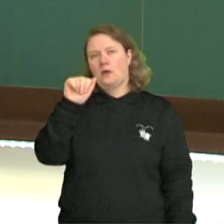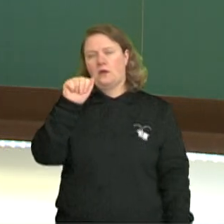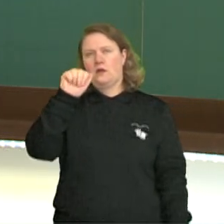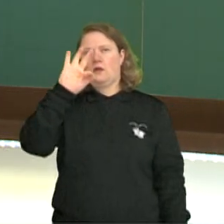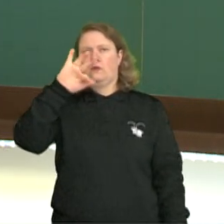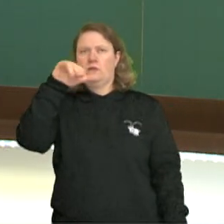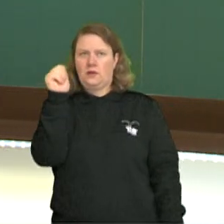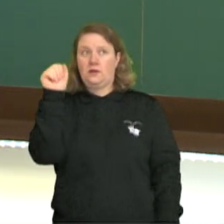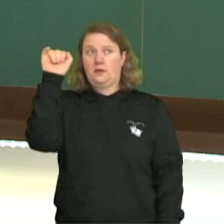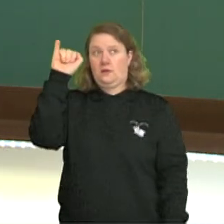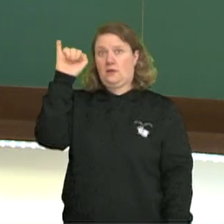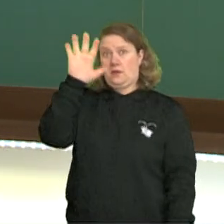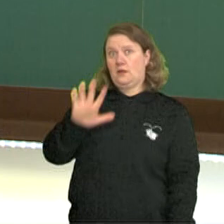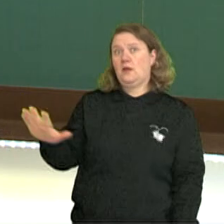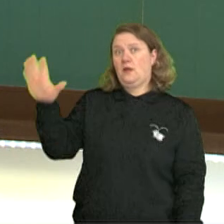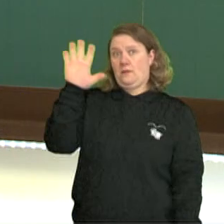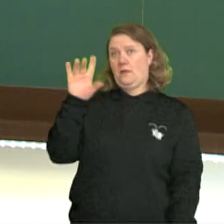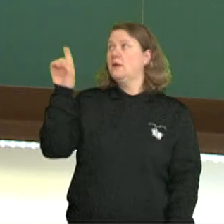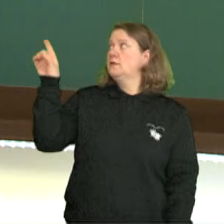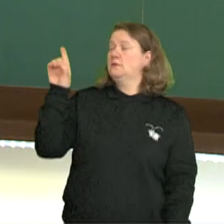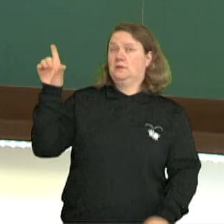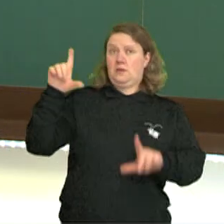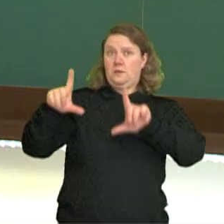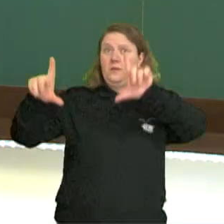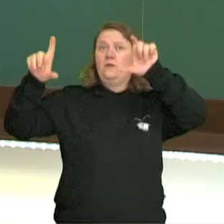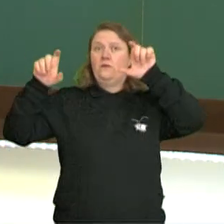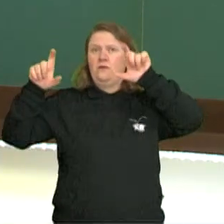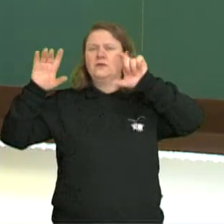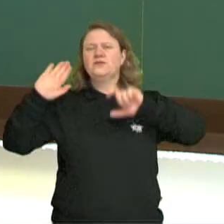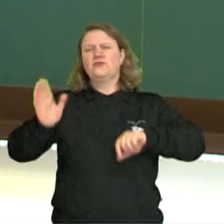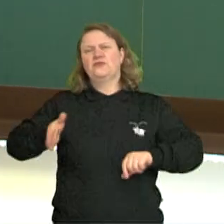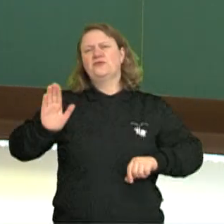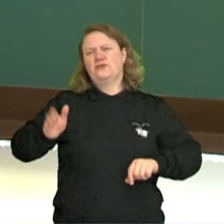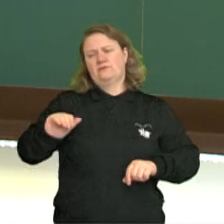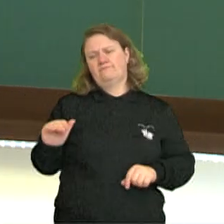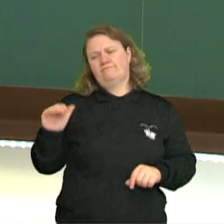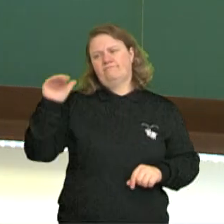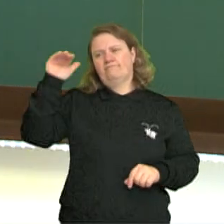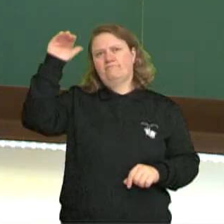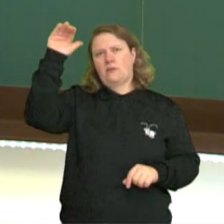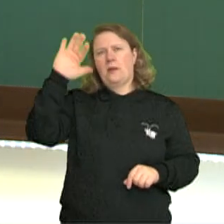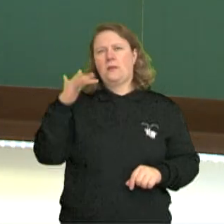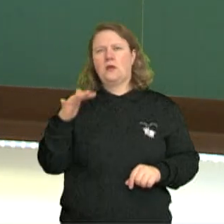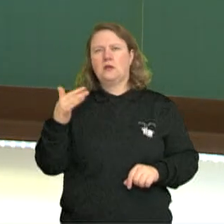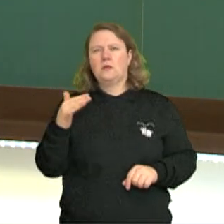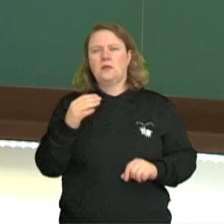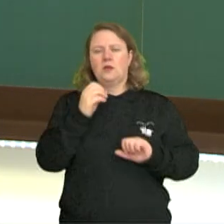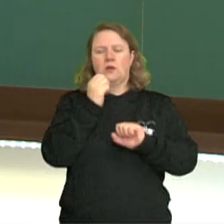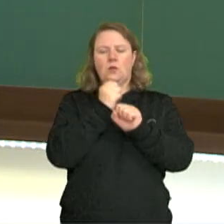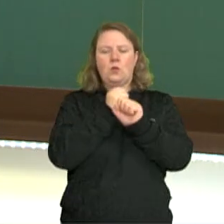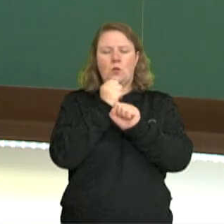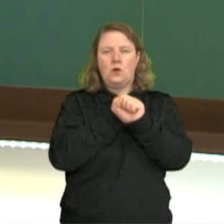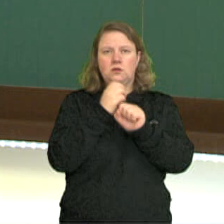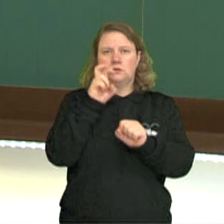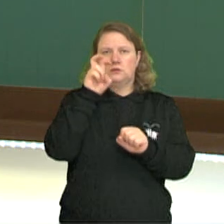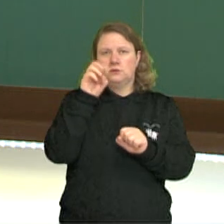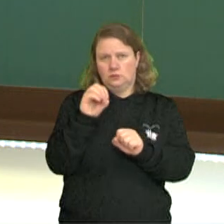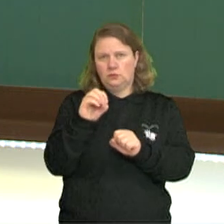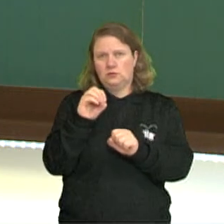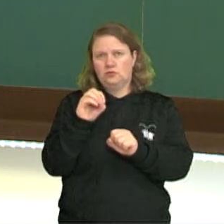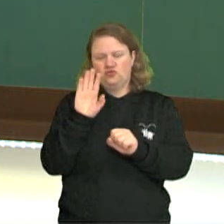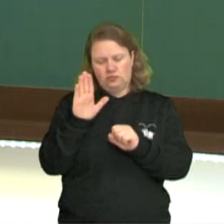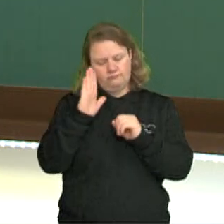aí na nossa iconografia é uma foto da Cecília já madura, né? Lá pelos anos 50, já com a sua